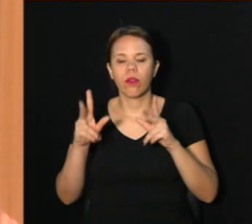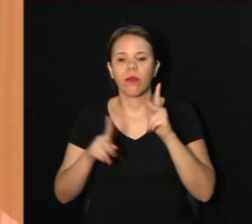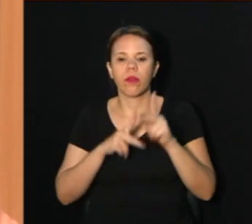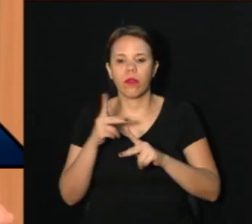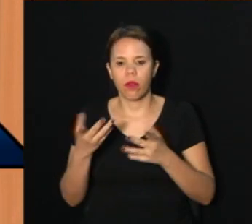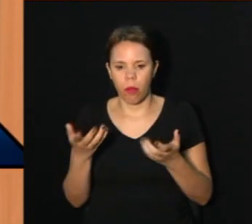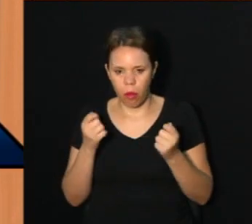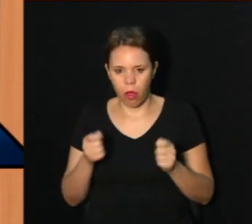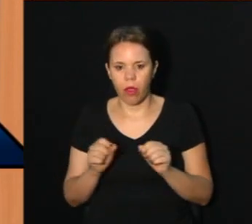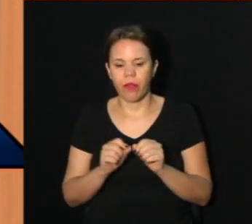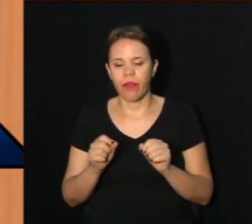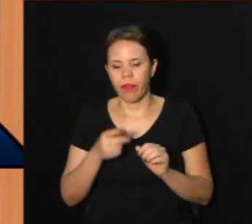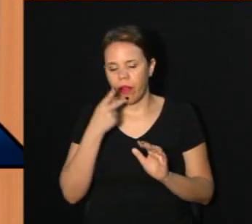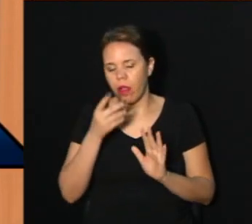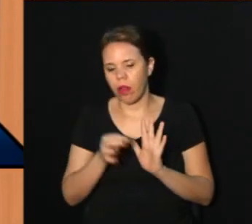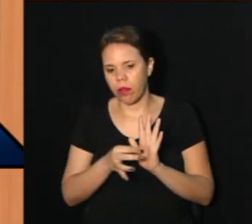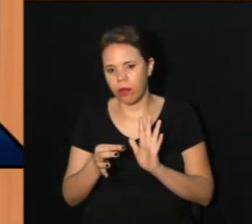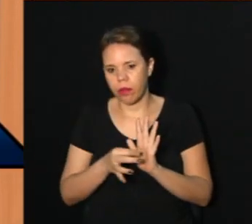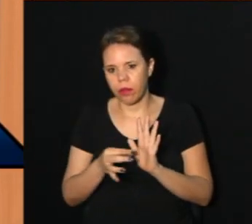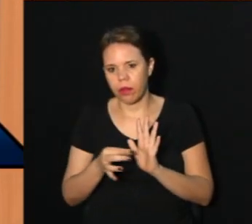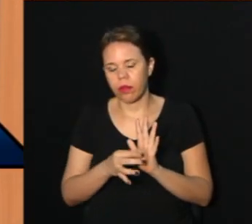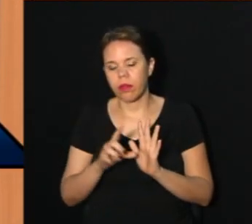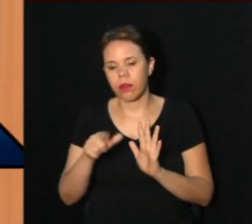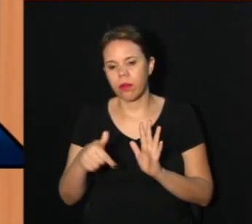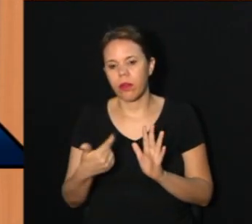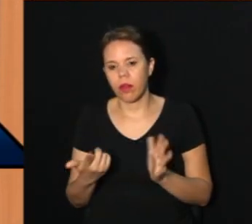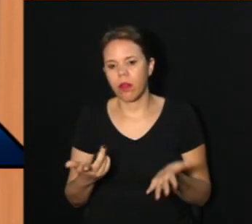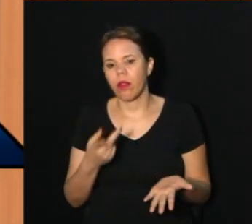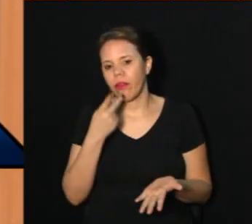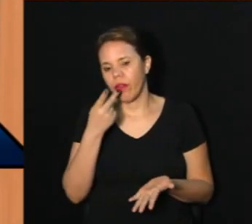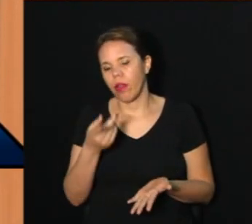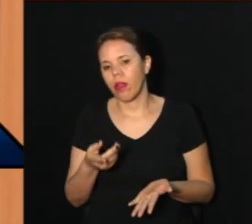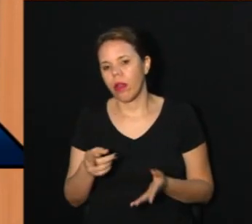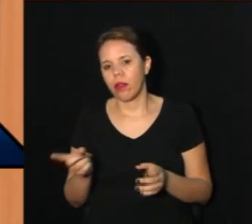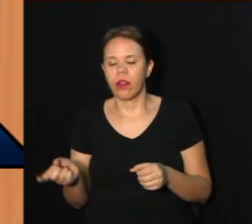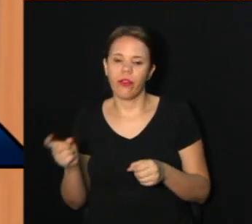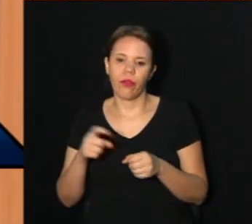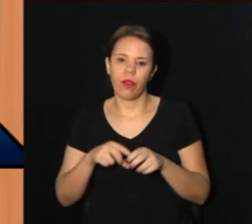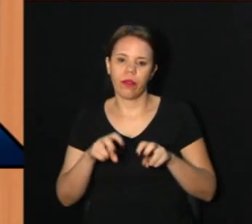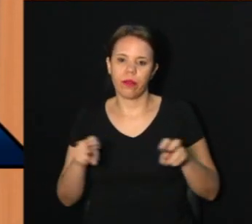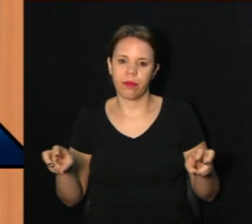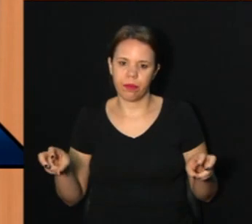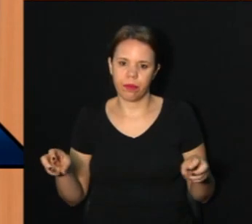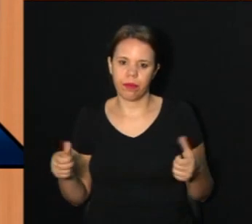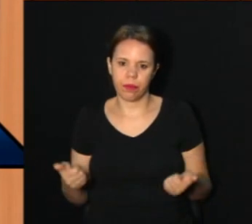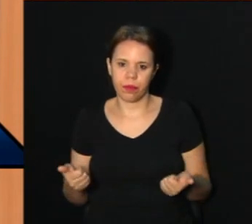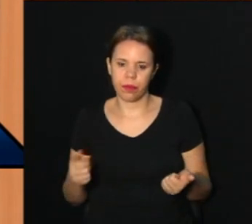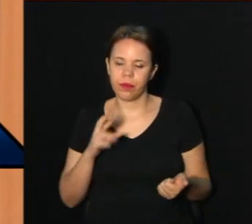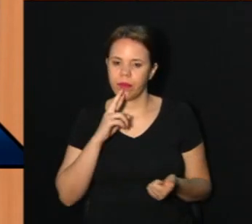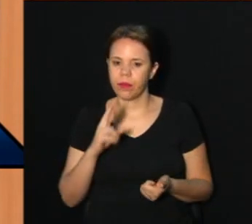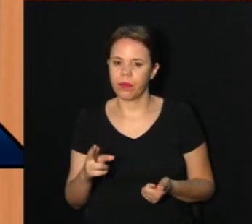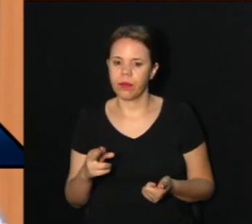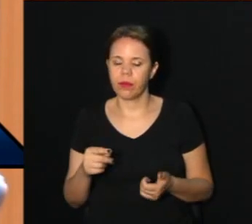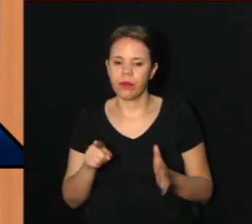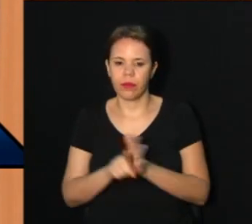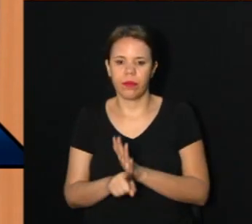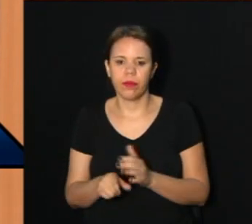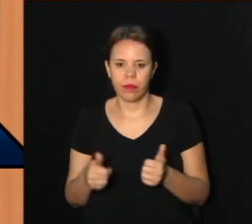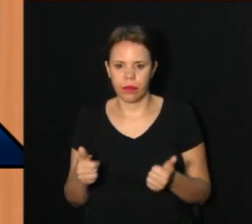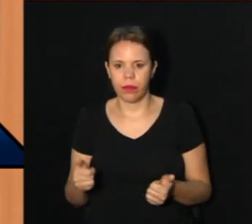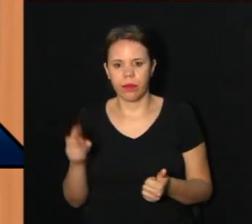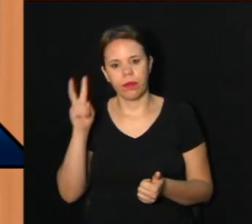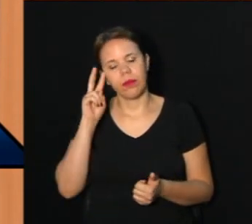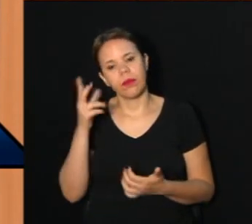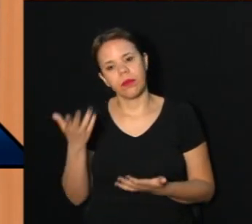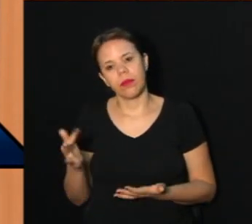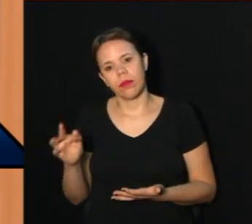colocações, observações, para que depois nós possamos devolver à mesa para que possa responder os questionamentos. Mas, muito bem lembrado